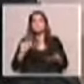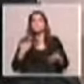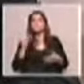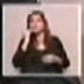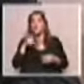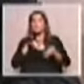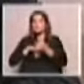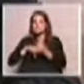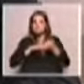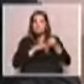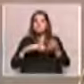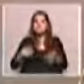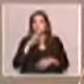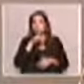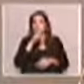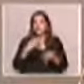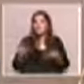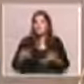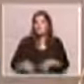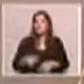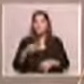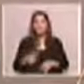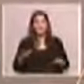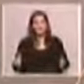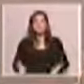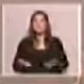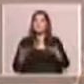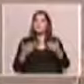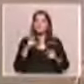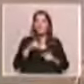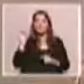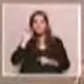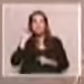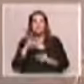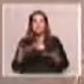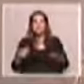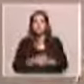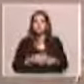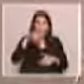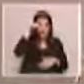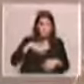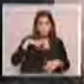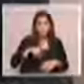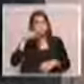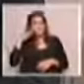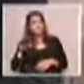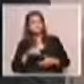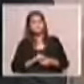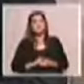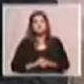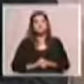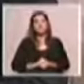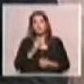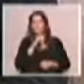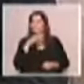estas associações podem, de facto, cultivar essa valorização, cá dentro e lá fora, não é? Sim. Se calhar pode-se